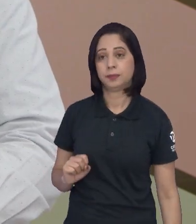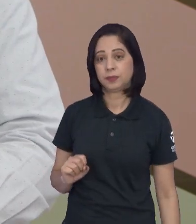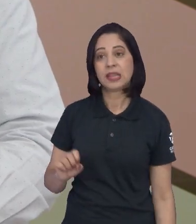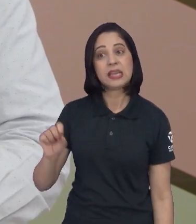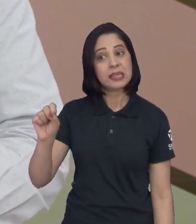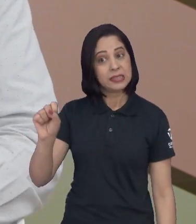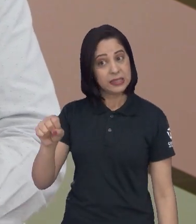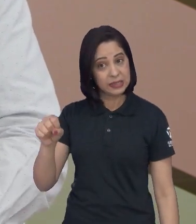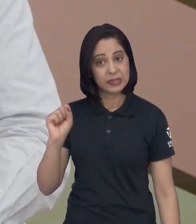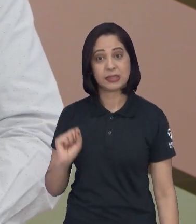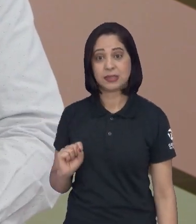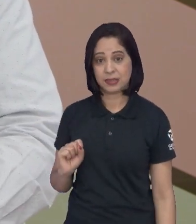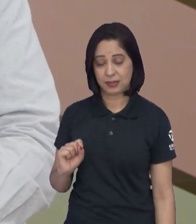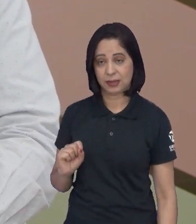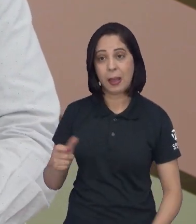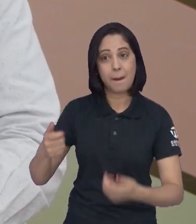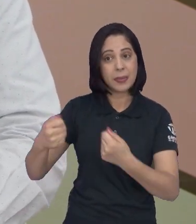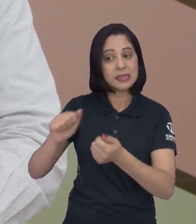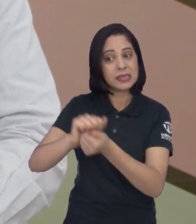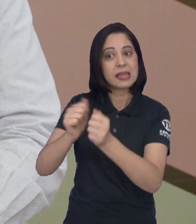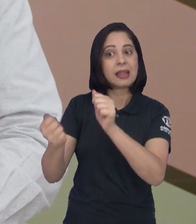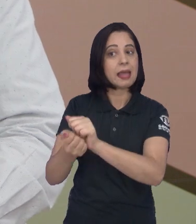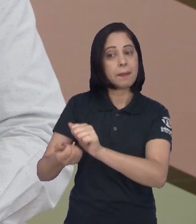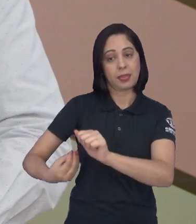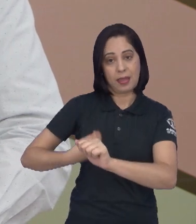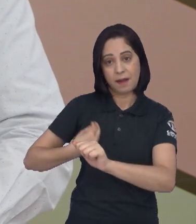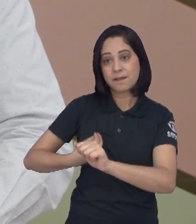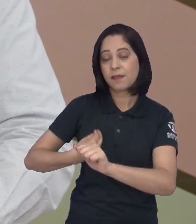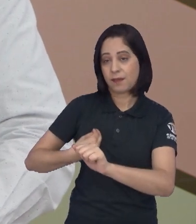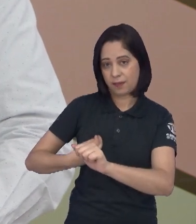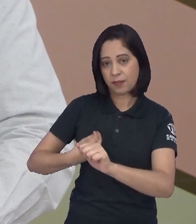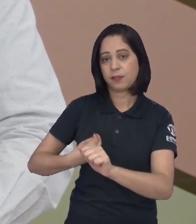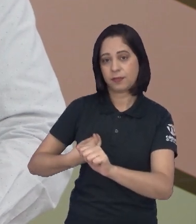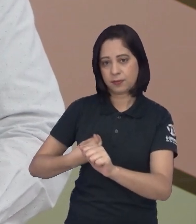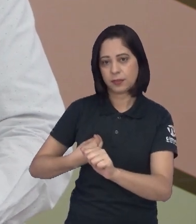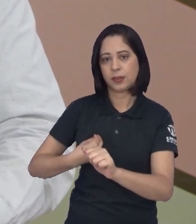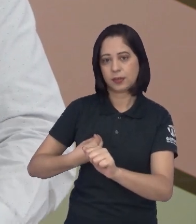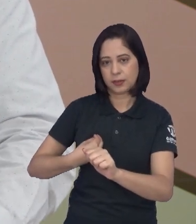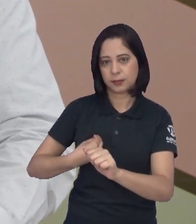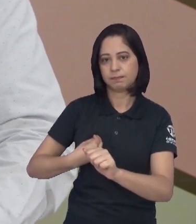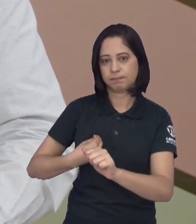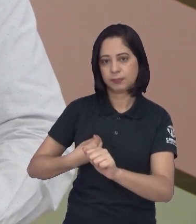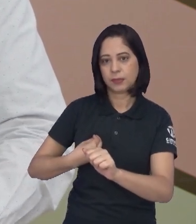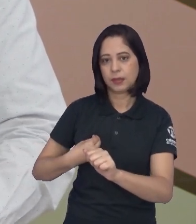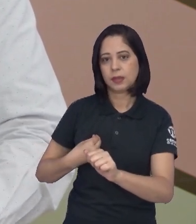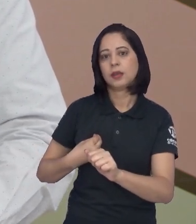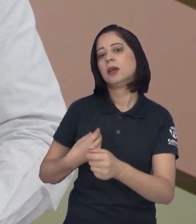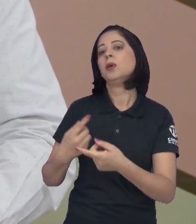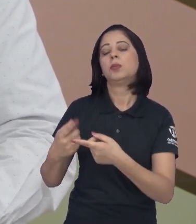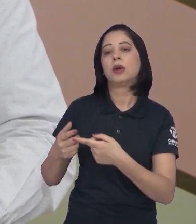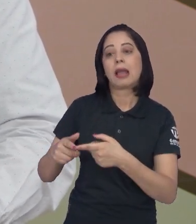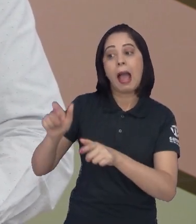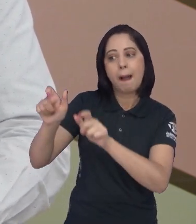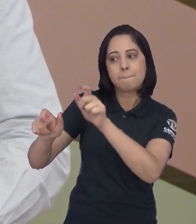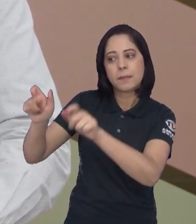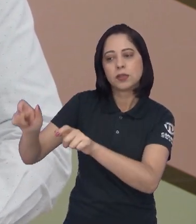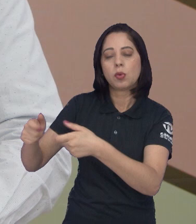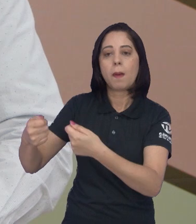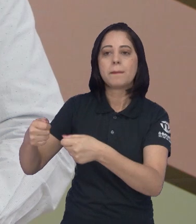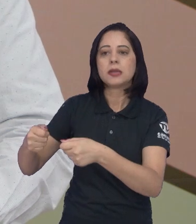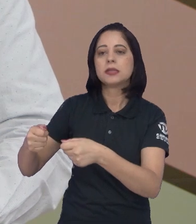exercício físico a realidade de vida daquela pessoa tem que ter uma facilidade pr pra pessoa eh